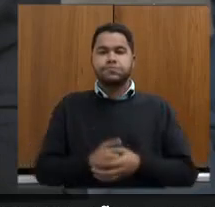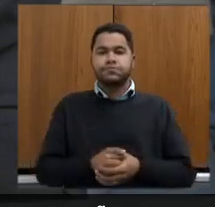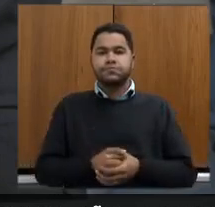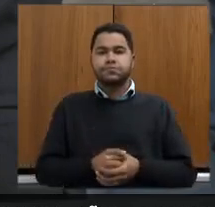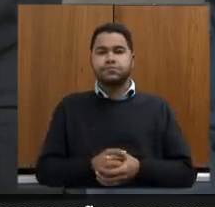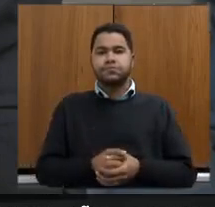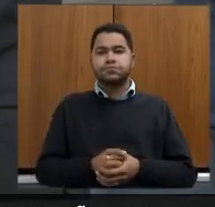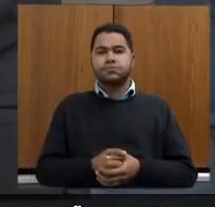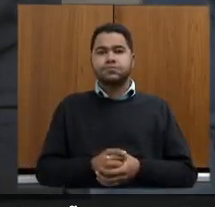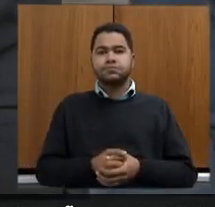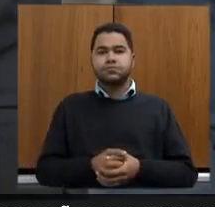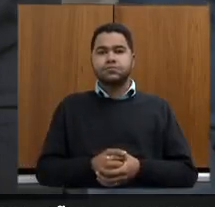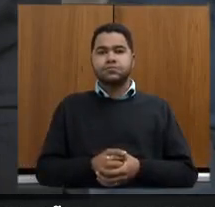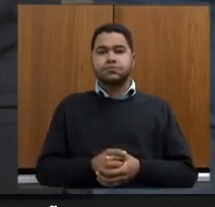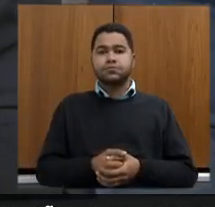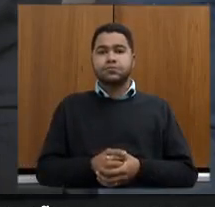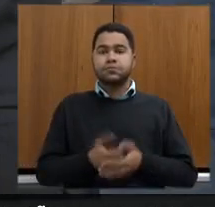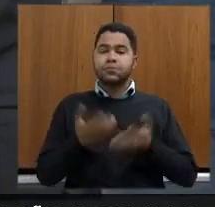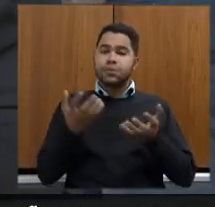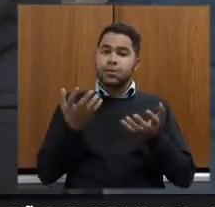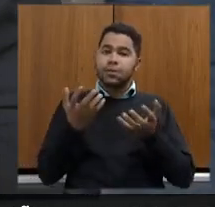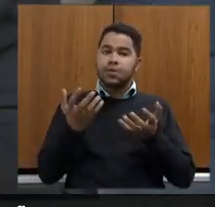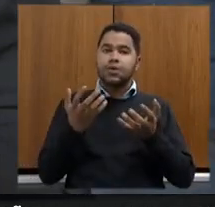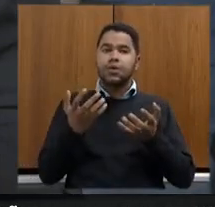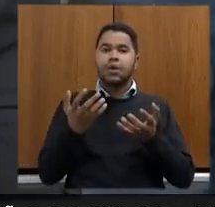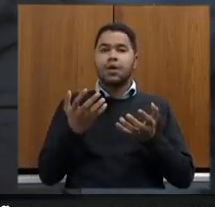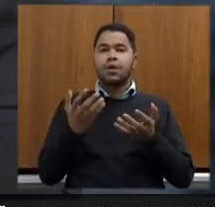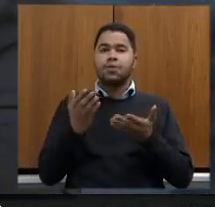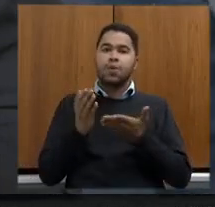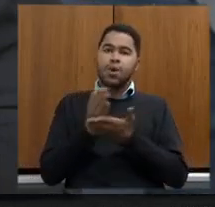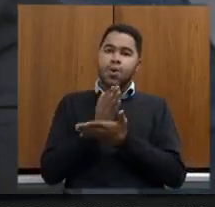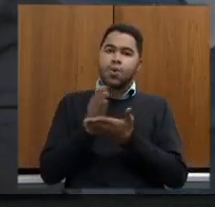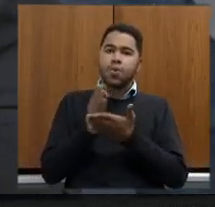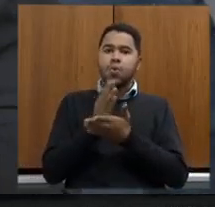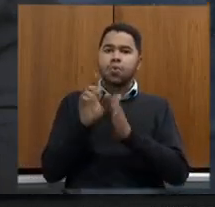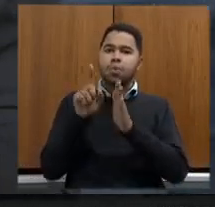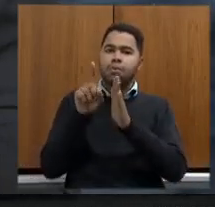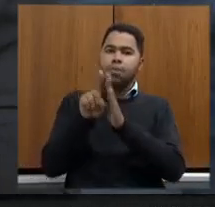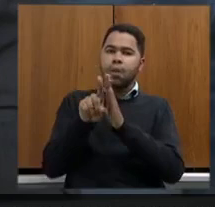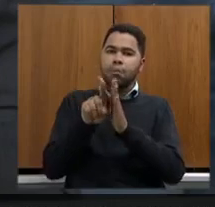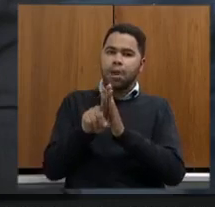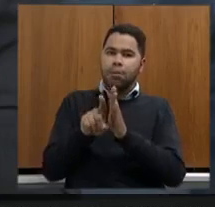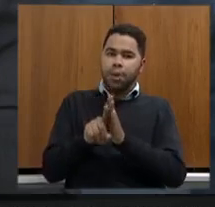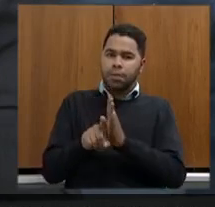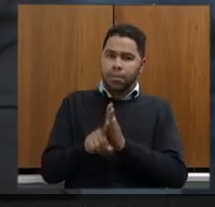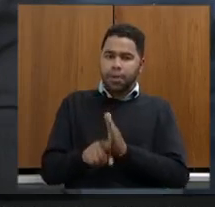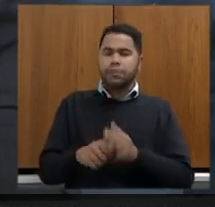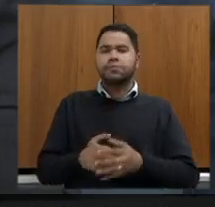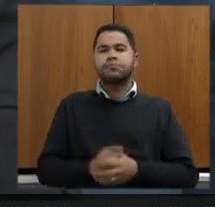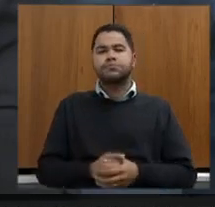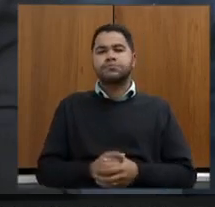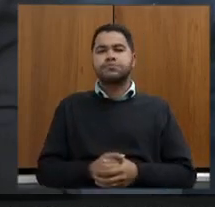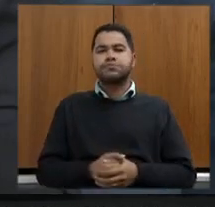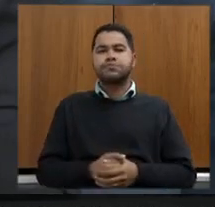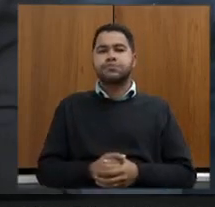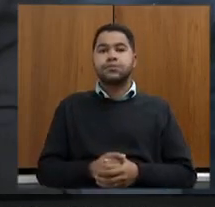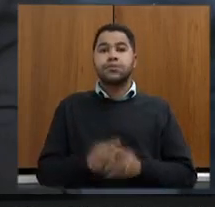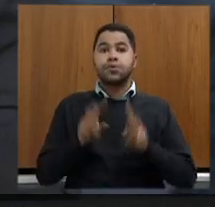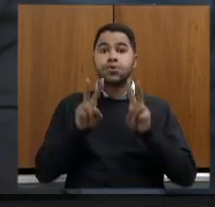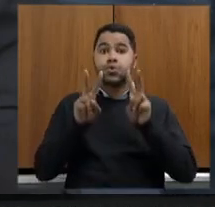é eu quero fazer algumas questões aqui é